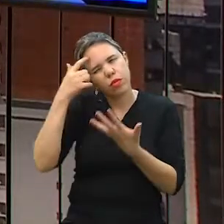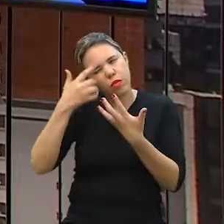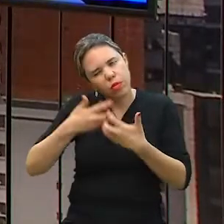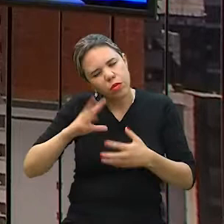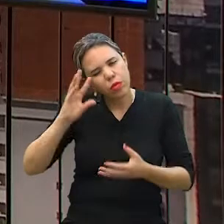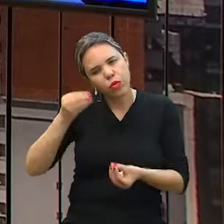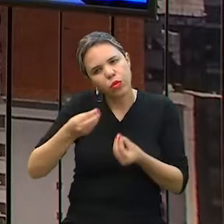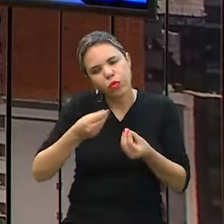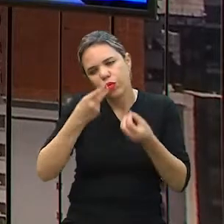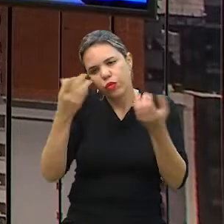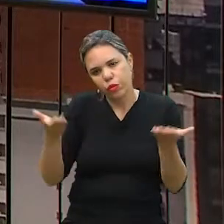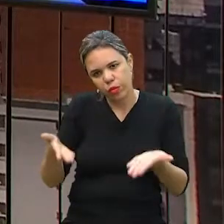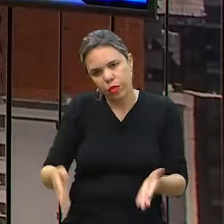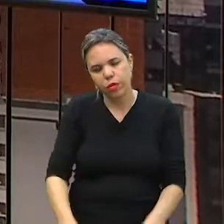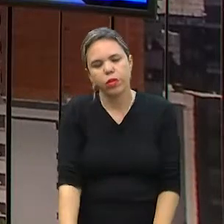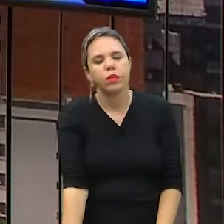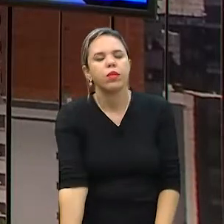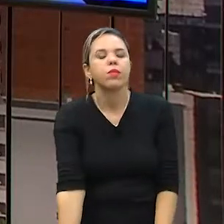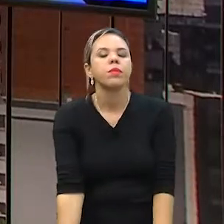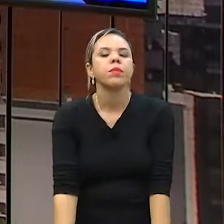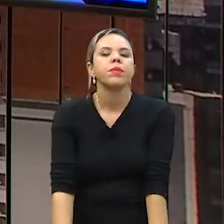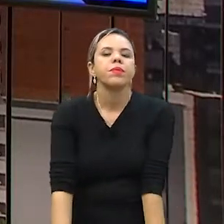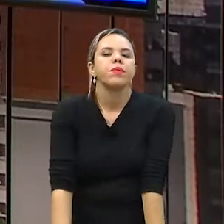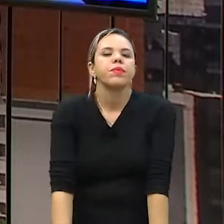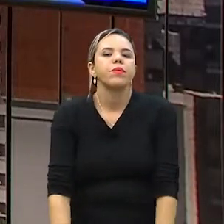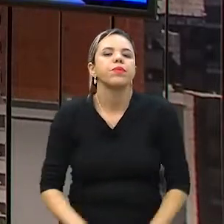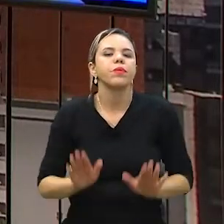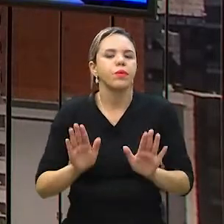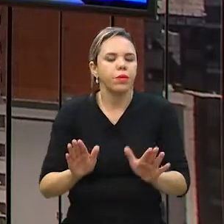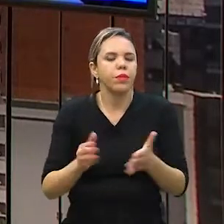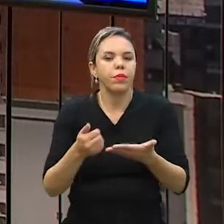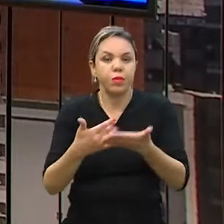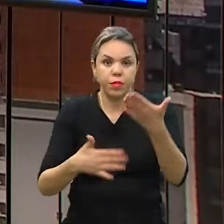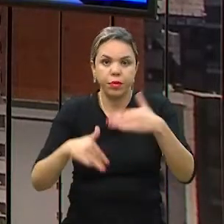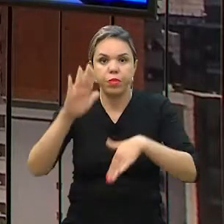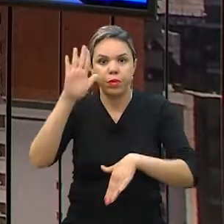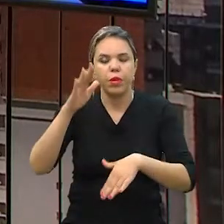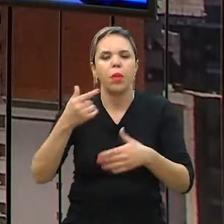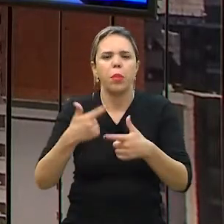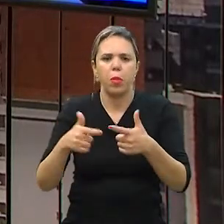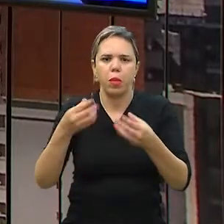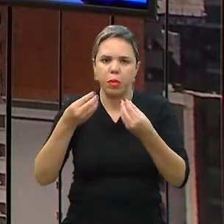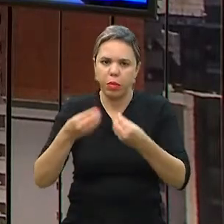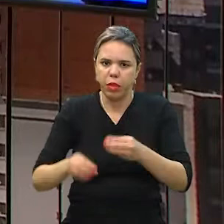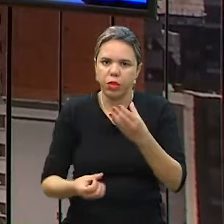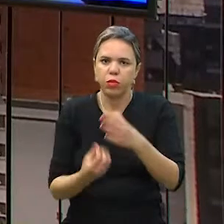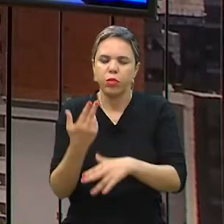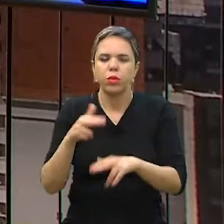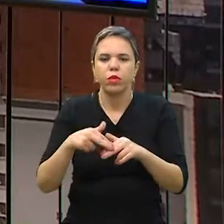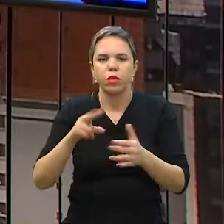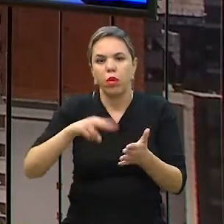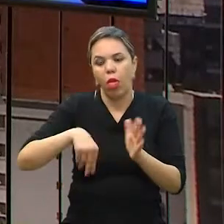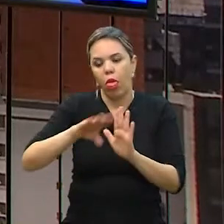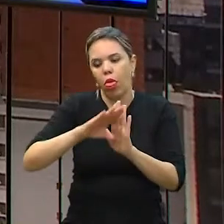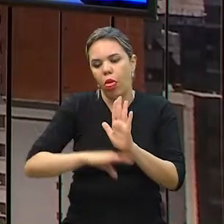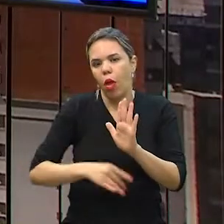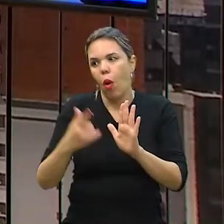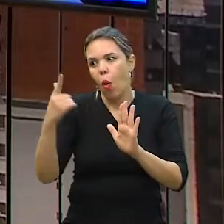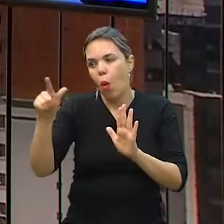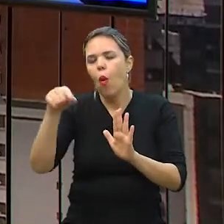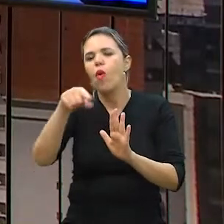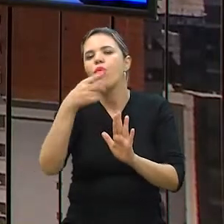entender do que a gente vai falar hoje, né, Marina? Mas tem muito mais impactos do que eu listei. Que outros